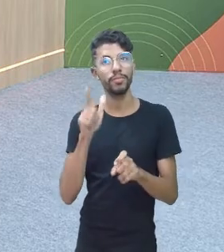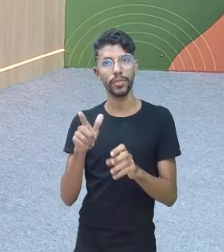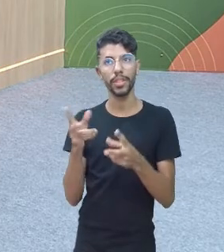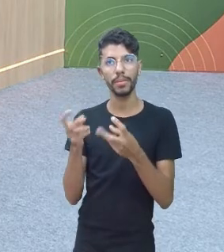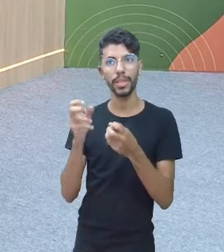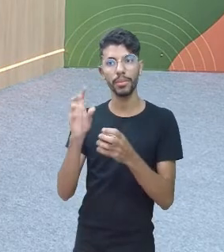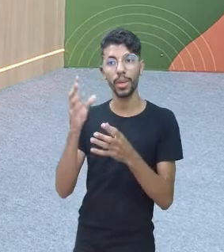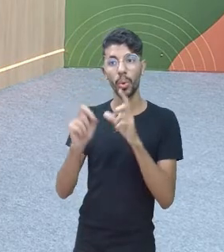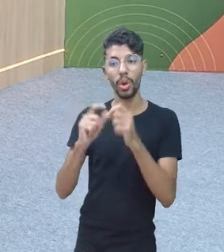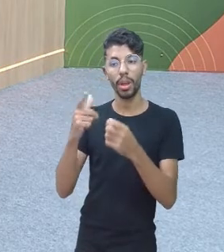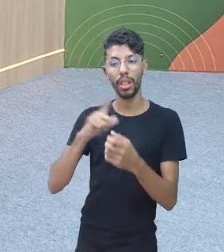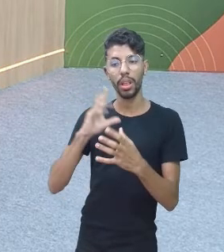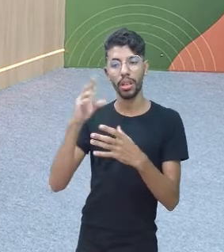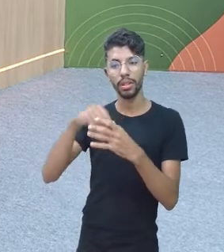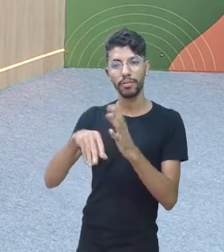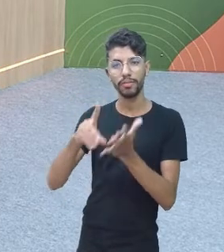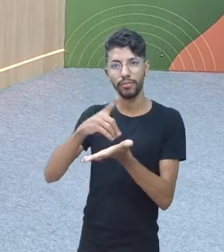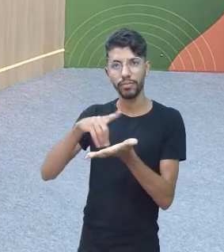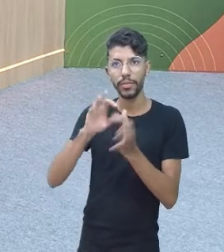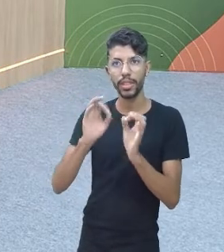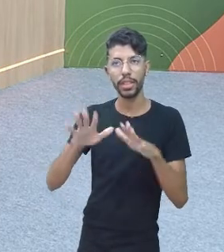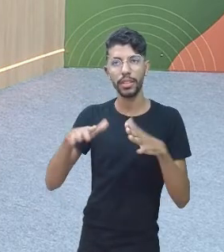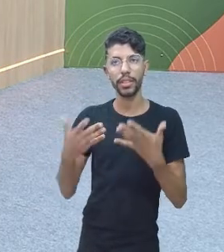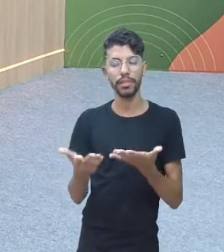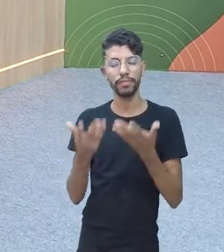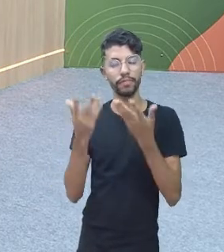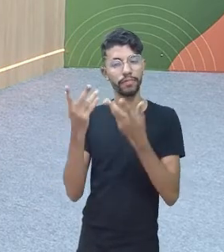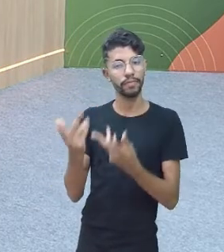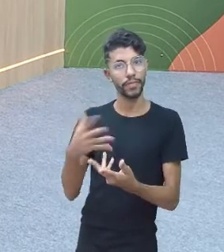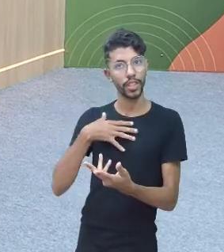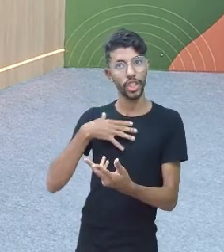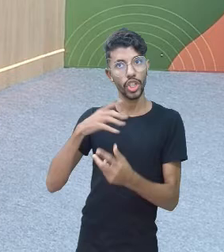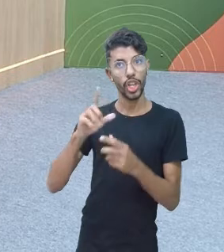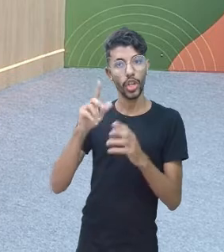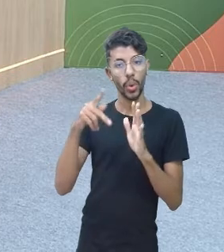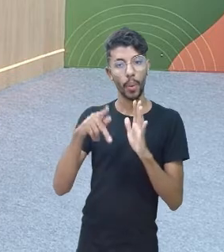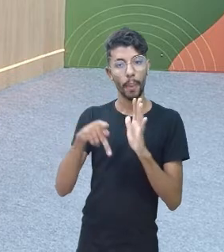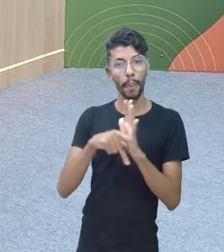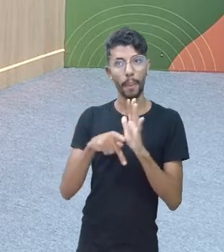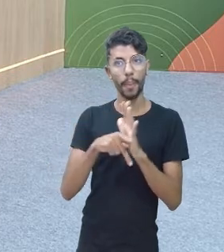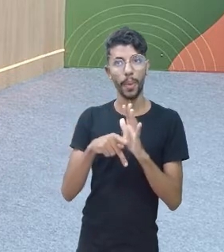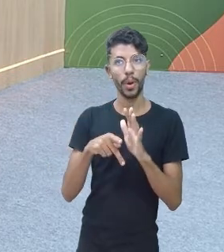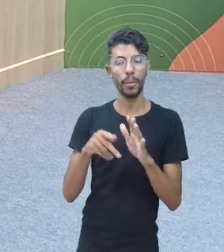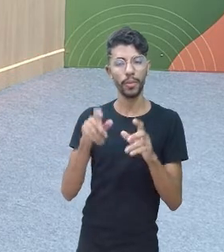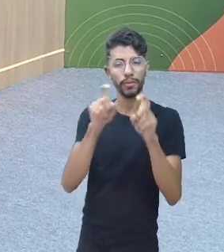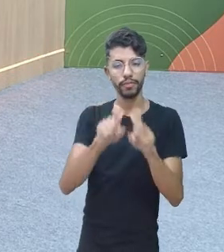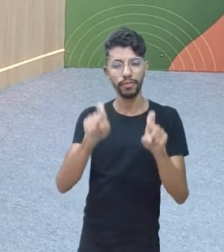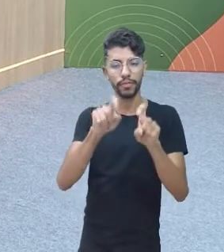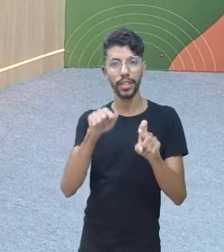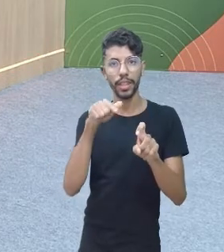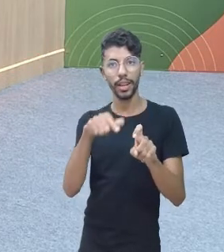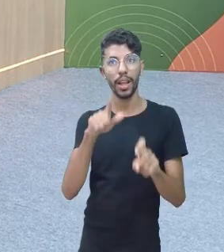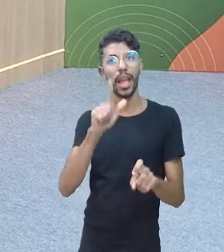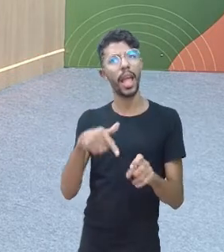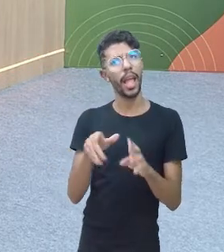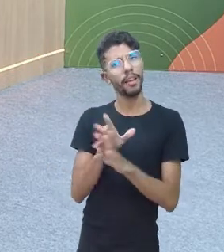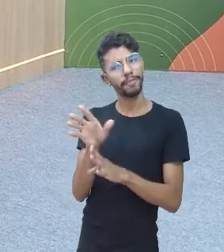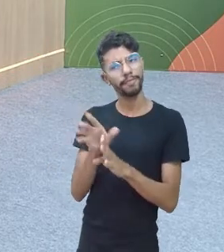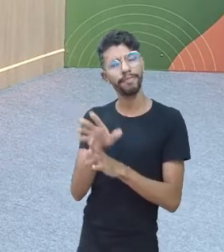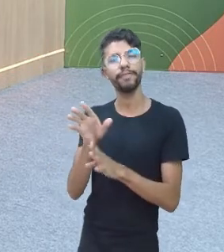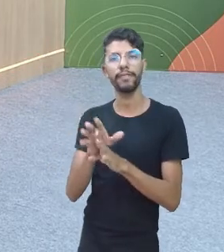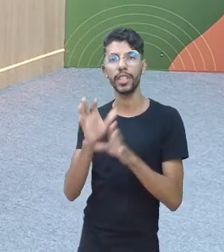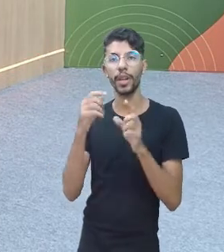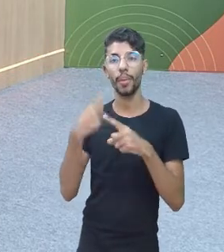Então, dessa forma, o tutor é o próprio computador, porque não há ali um intermédio de alguém que faça